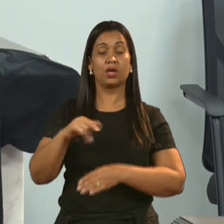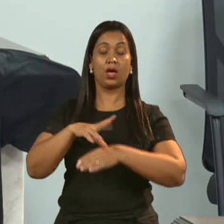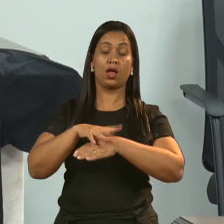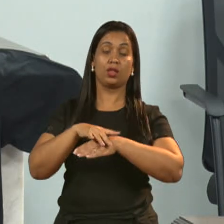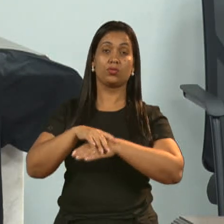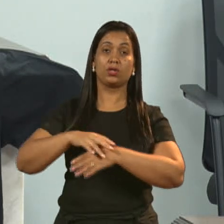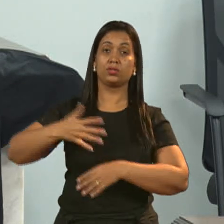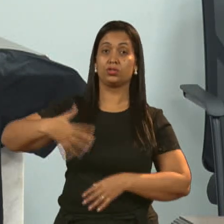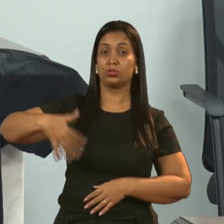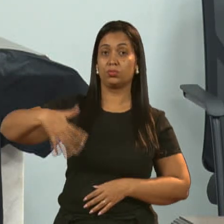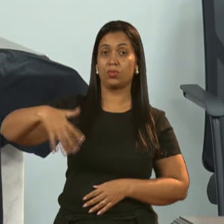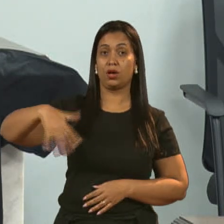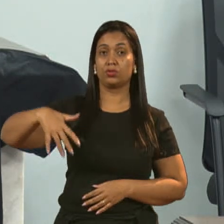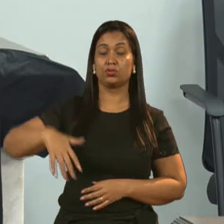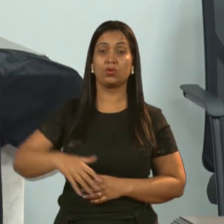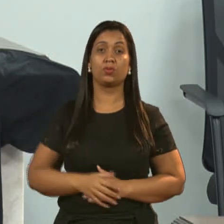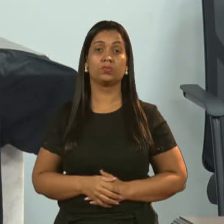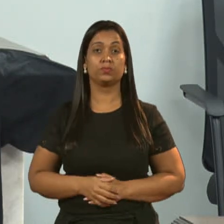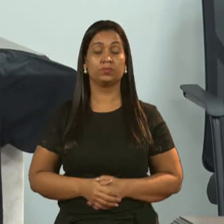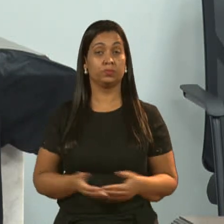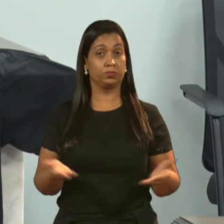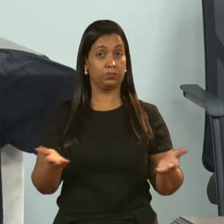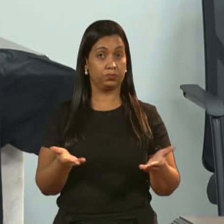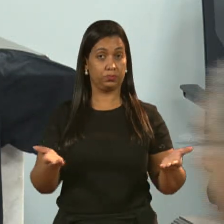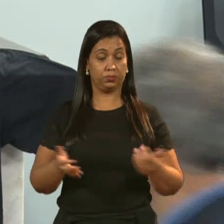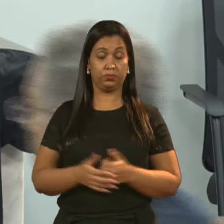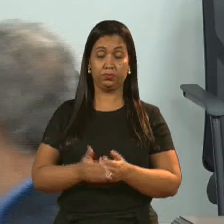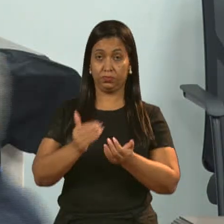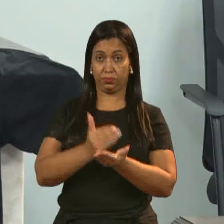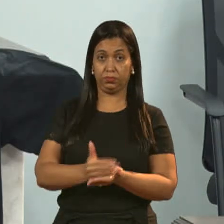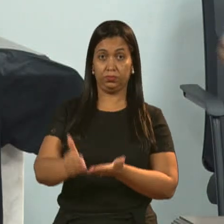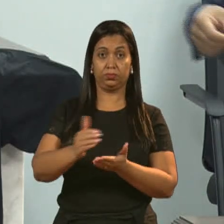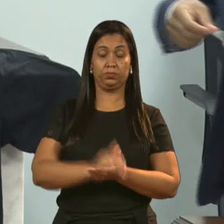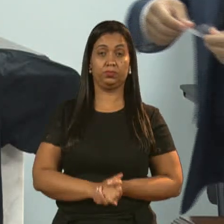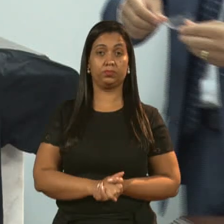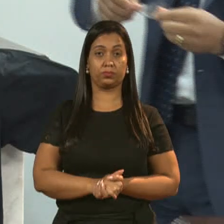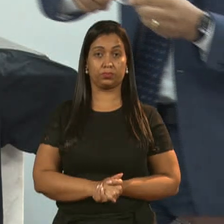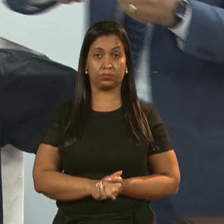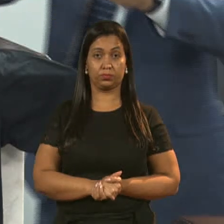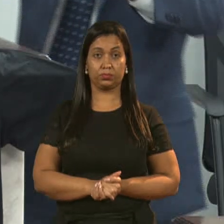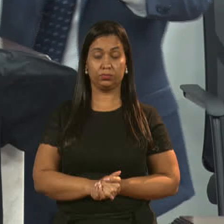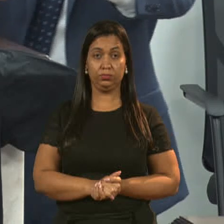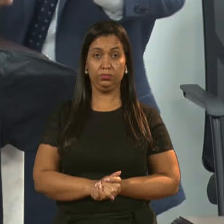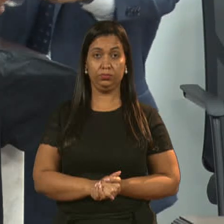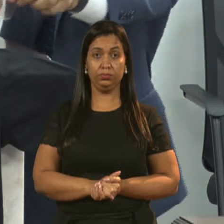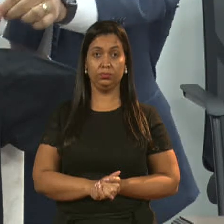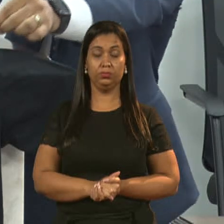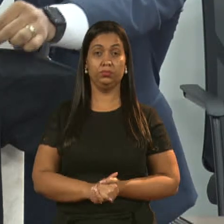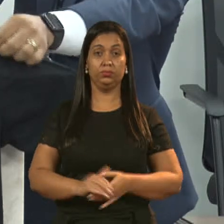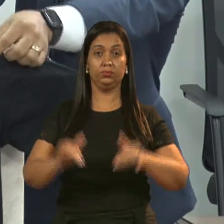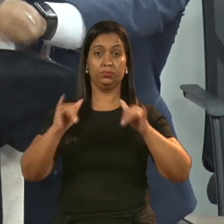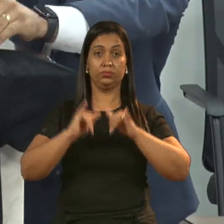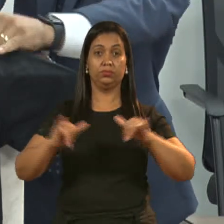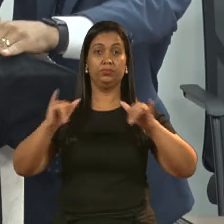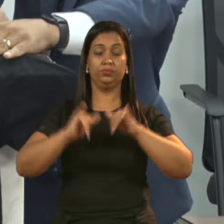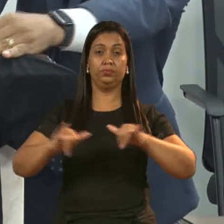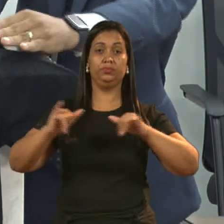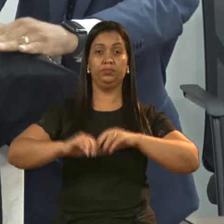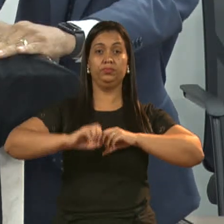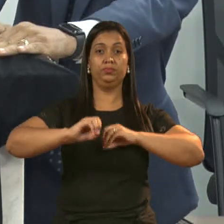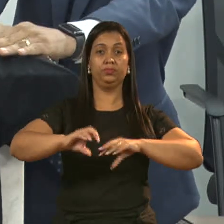Parkinson. Hoje, nós damos início a uma campanha educativa, de